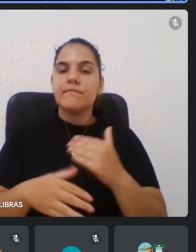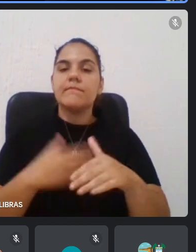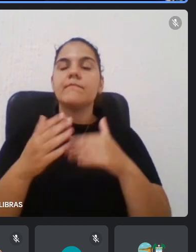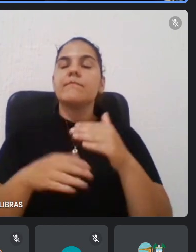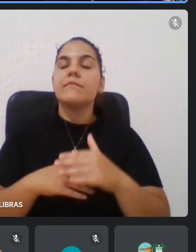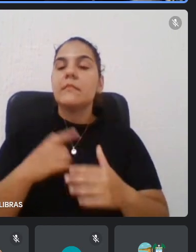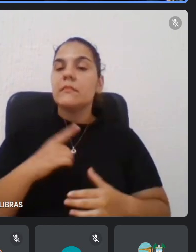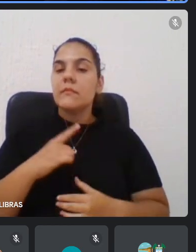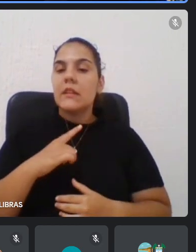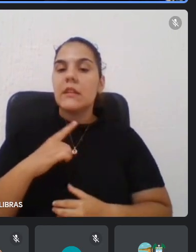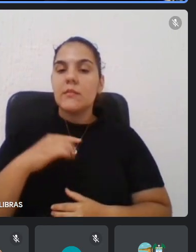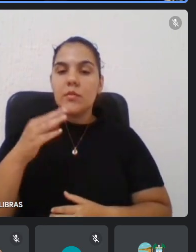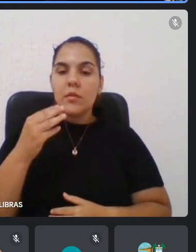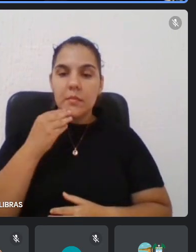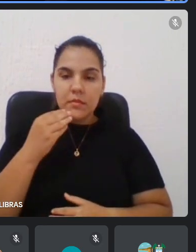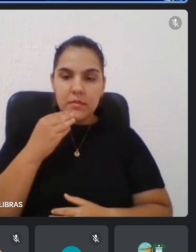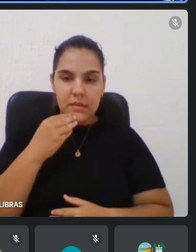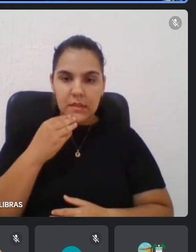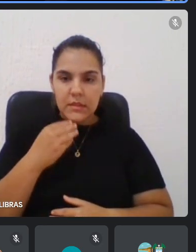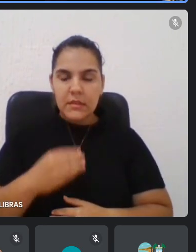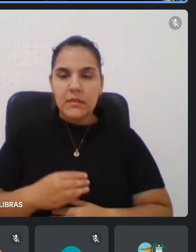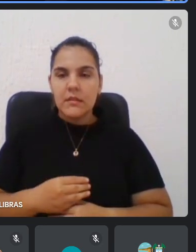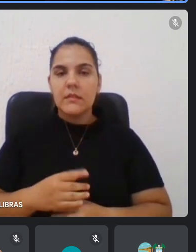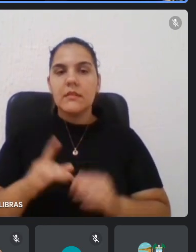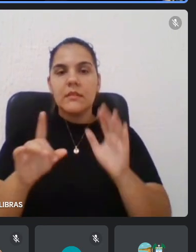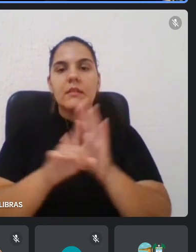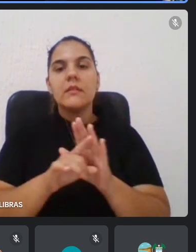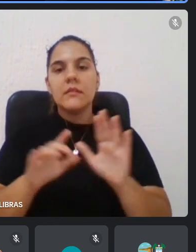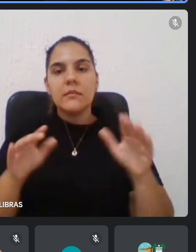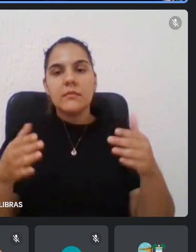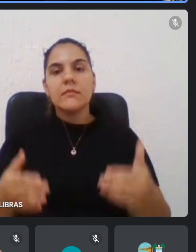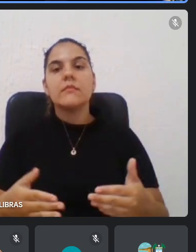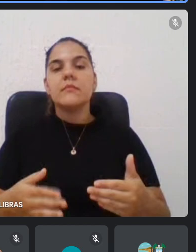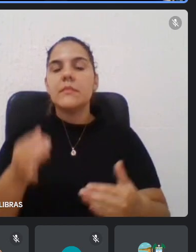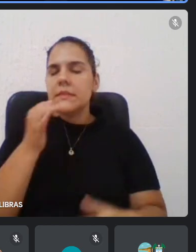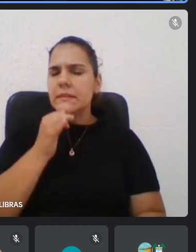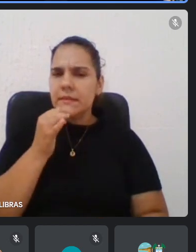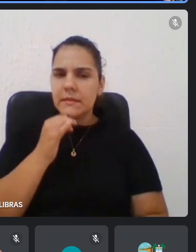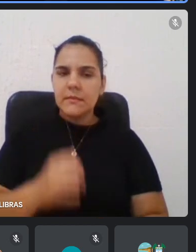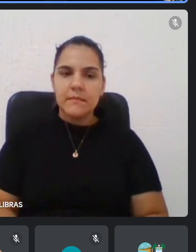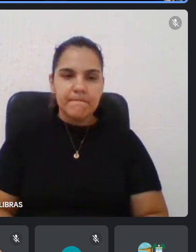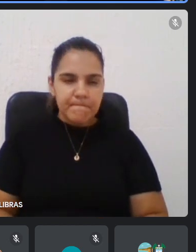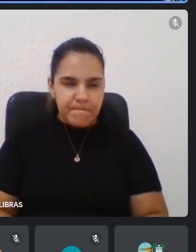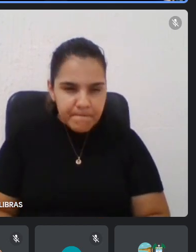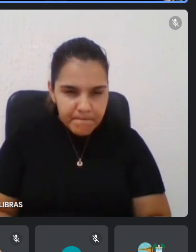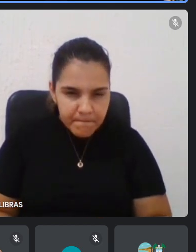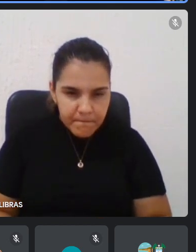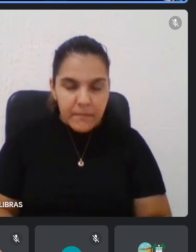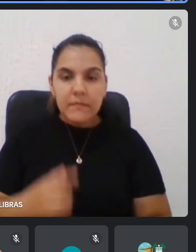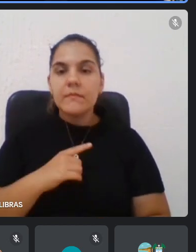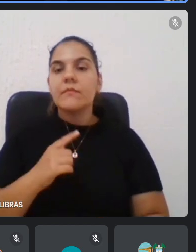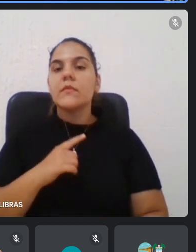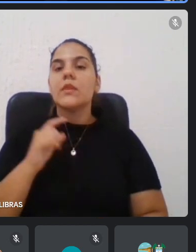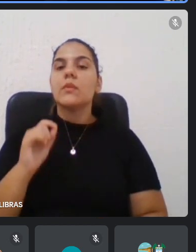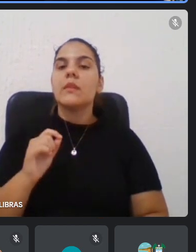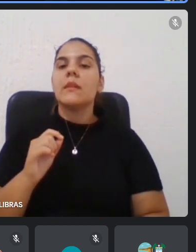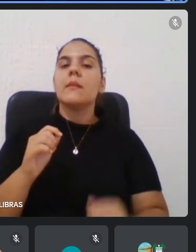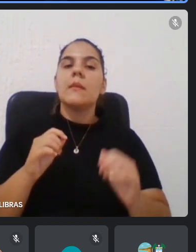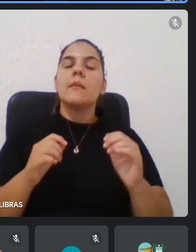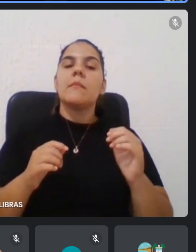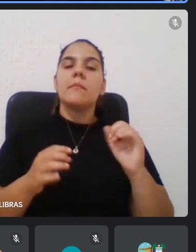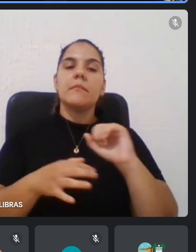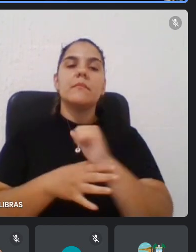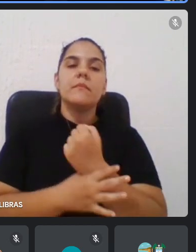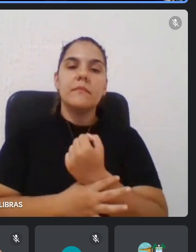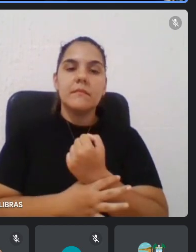oportunidade nessa lei específica de Paulo Gustavo, por exemplo, de estar contratando pessoas para garantir essa busca